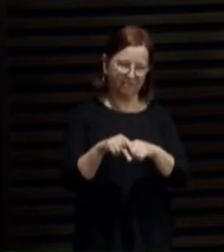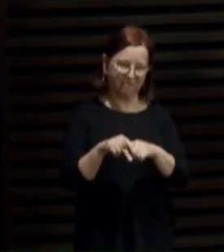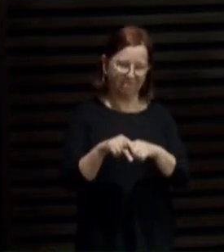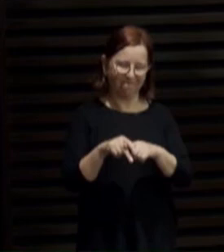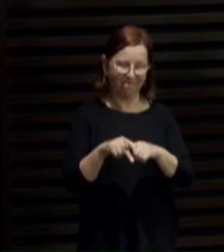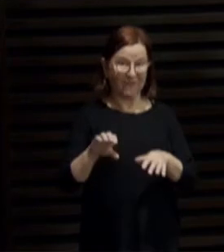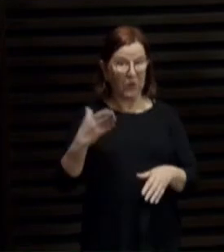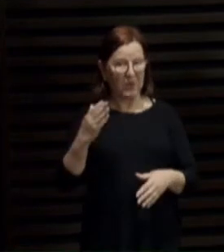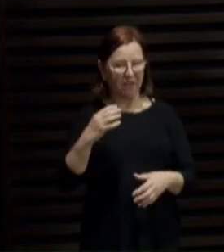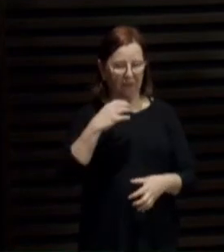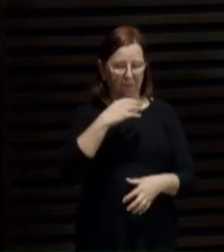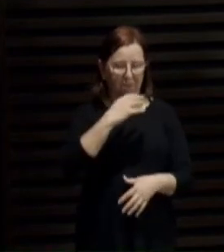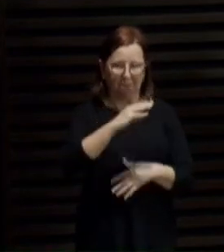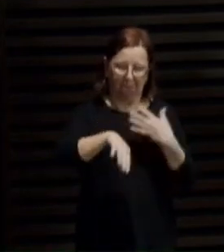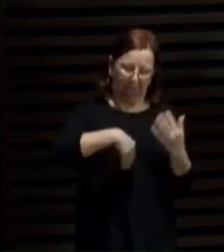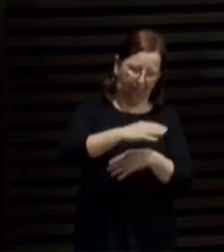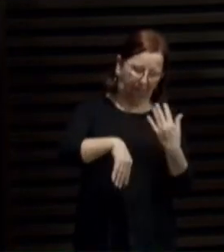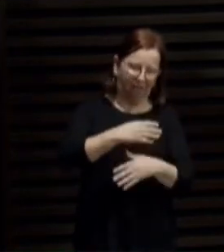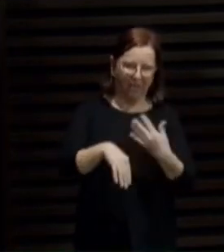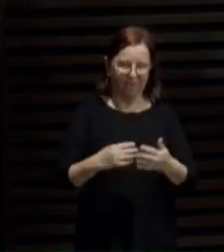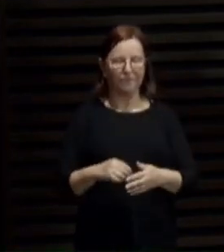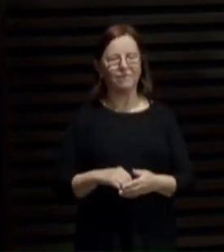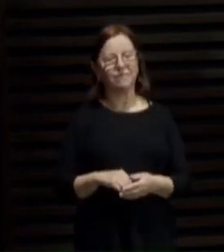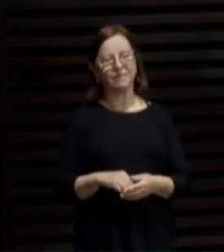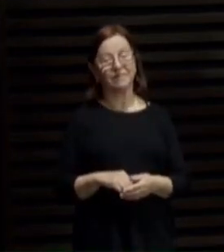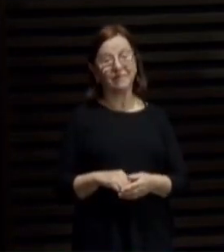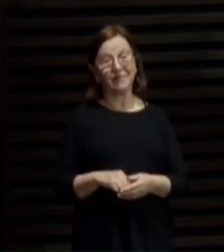caos. Então vamos hoje